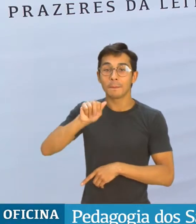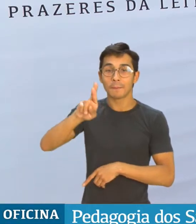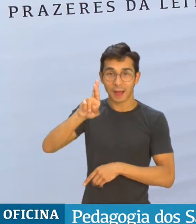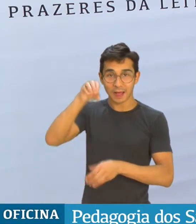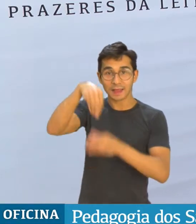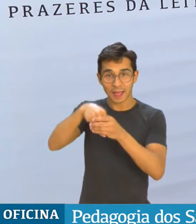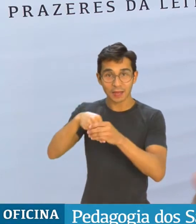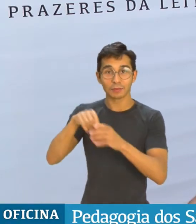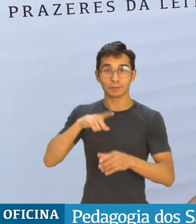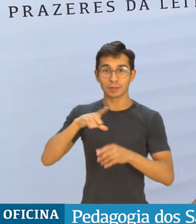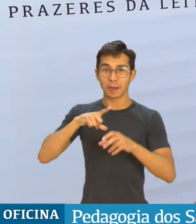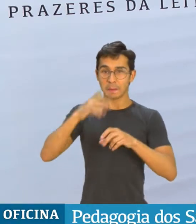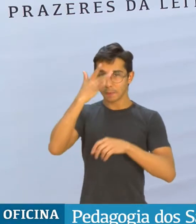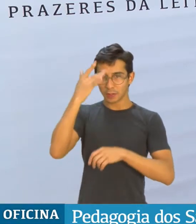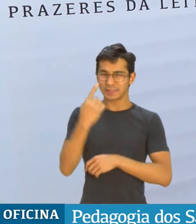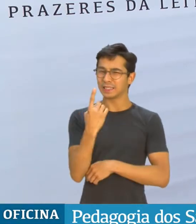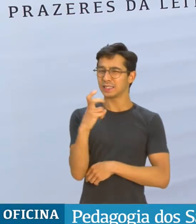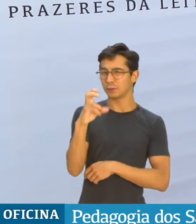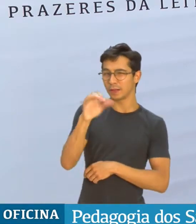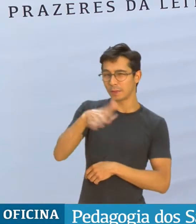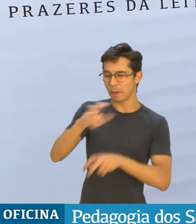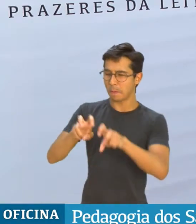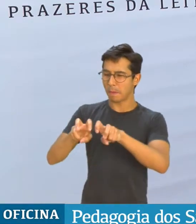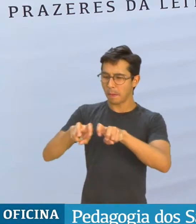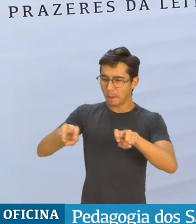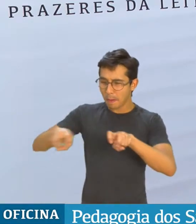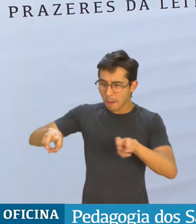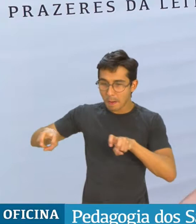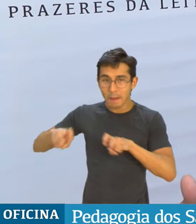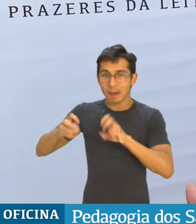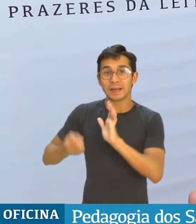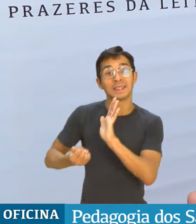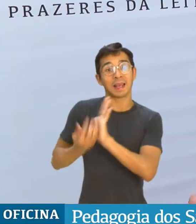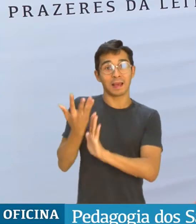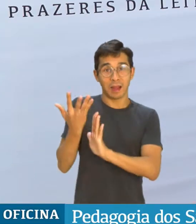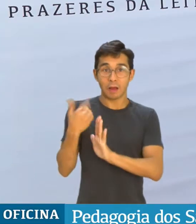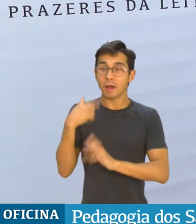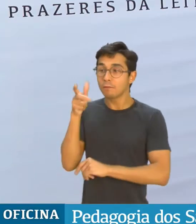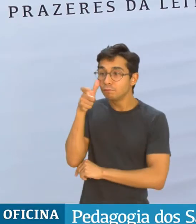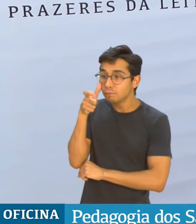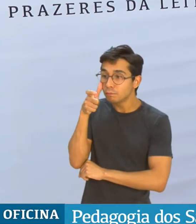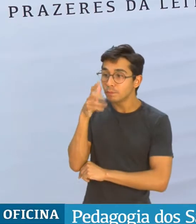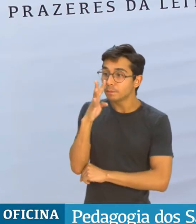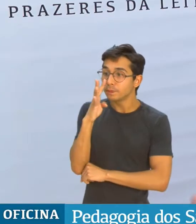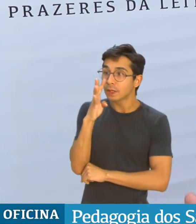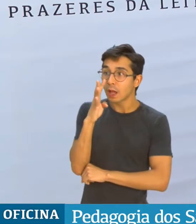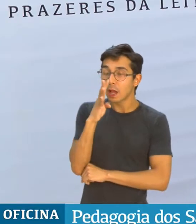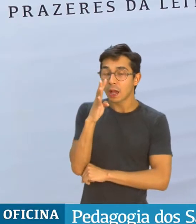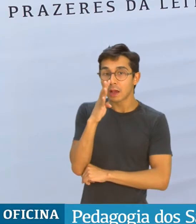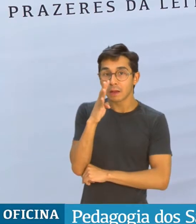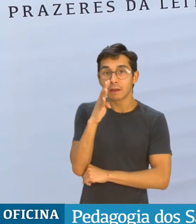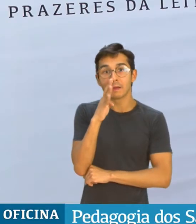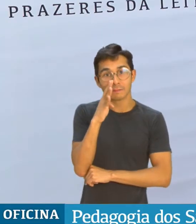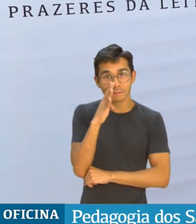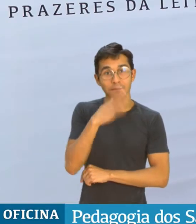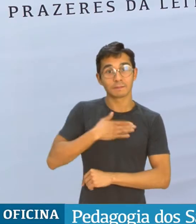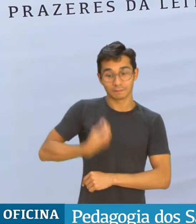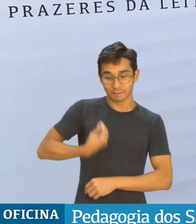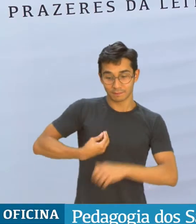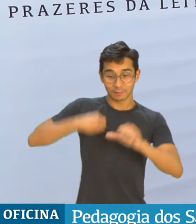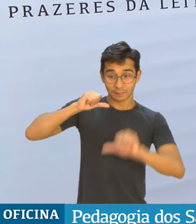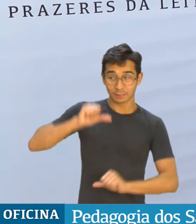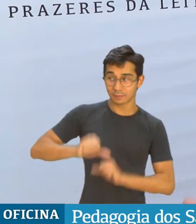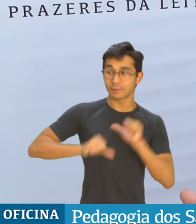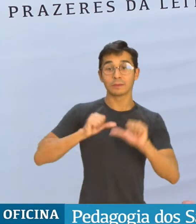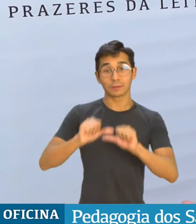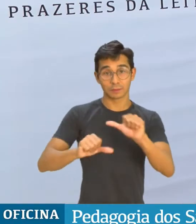reúne entre 150 e 200 pessoas, e isso foi um acontecimento que mudou muito a minha vida, porque